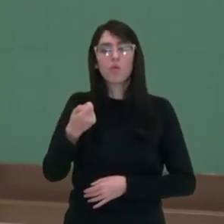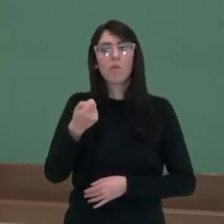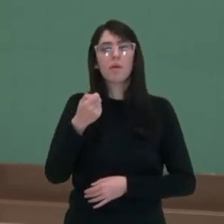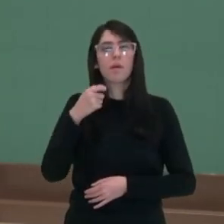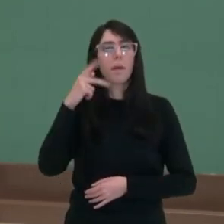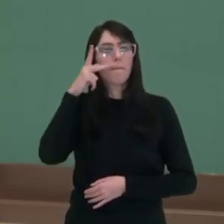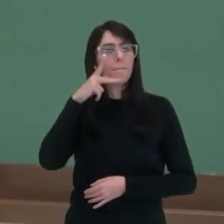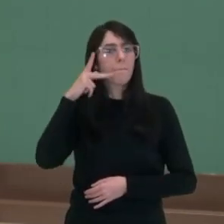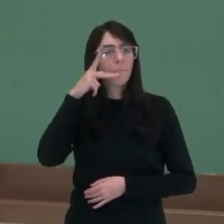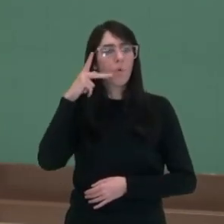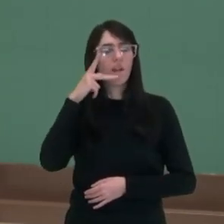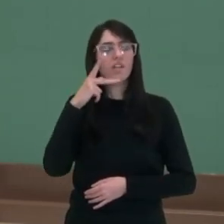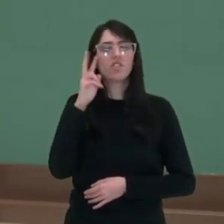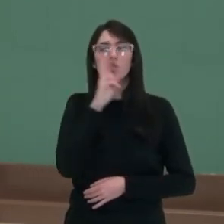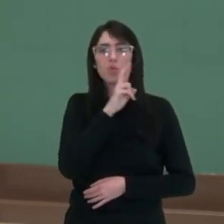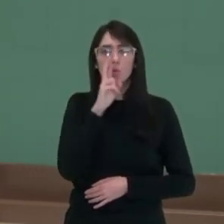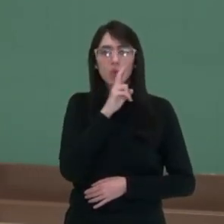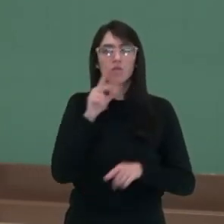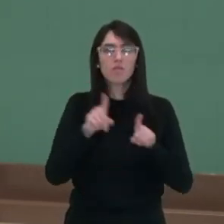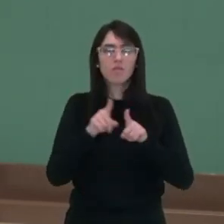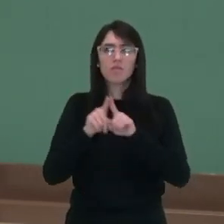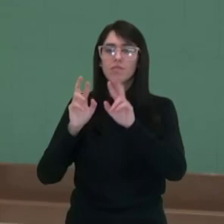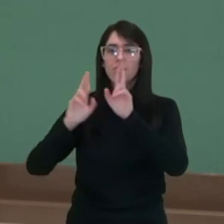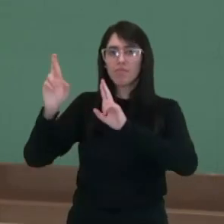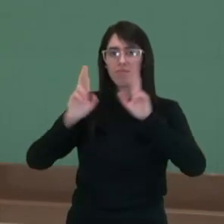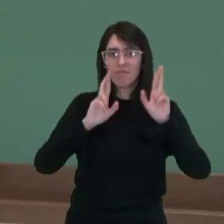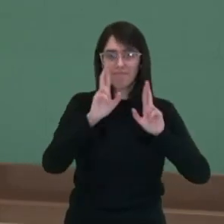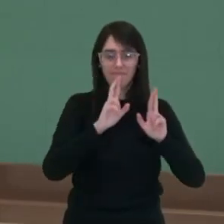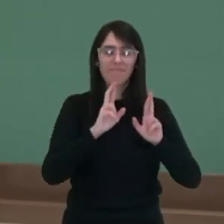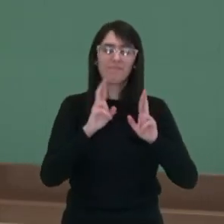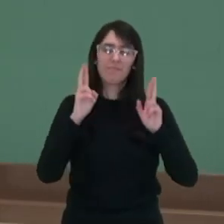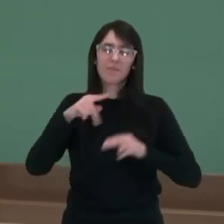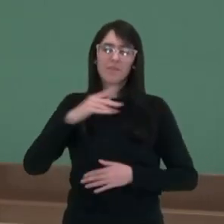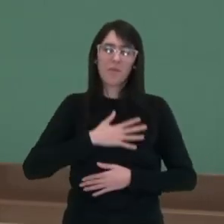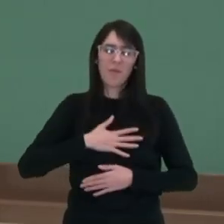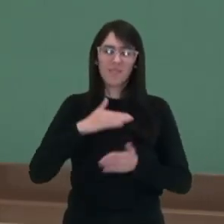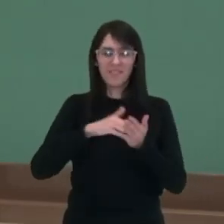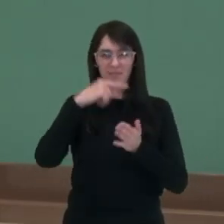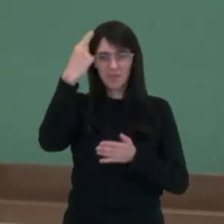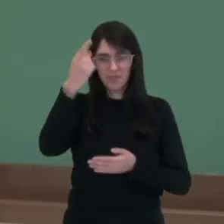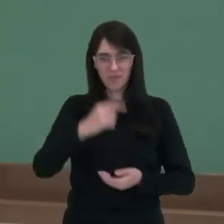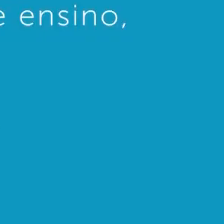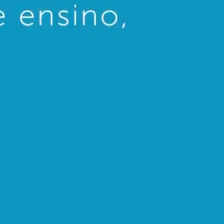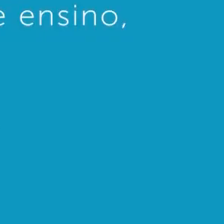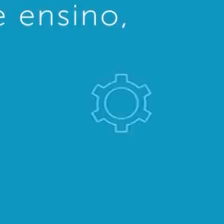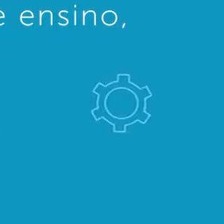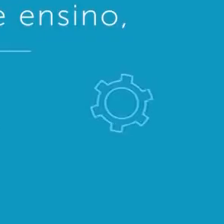política externa russa e o mundo multipolar. Espero que tenham gostado e até breve.